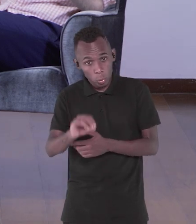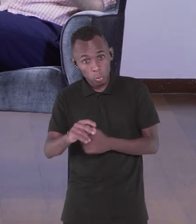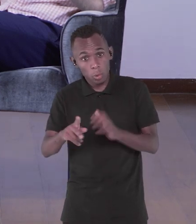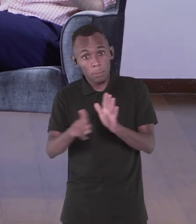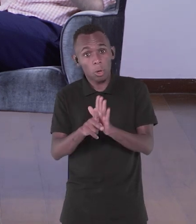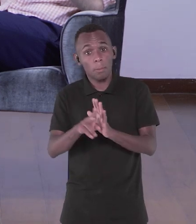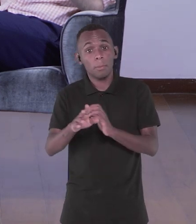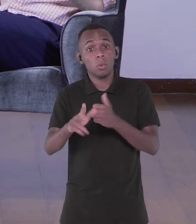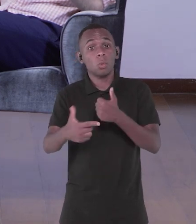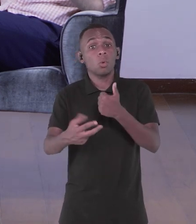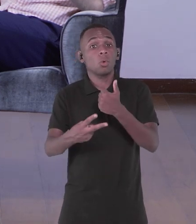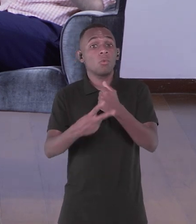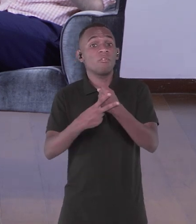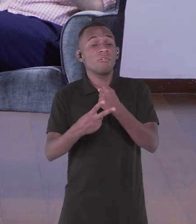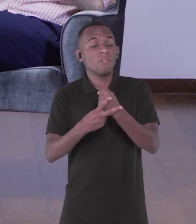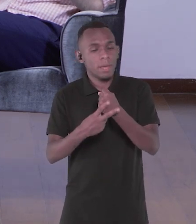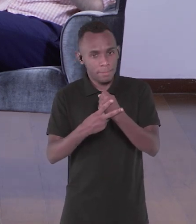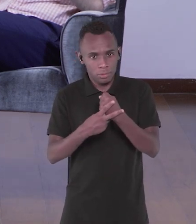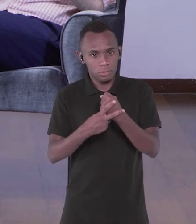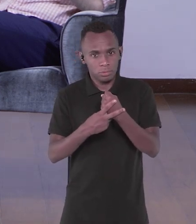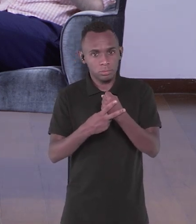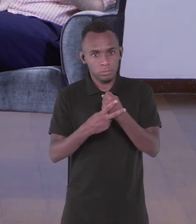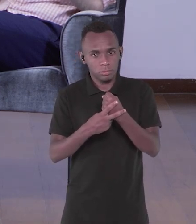verbo, não do